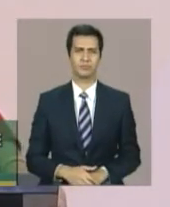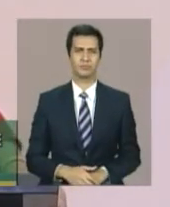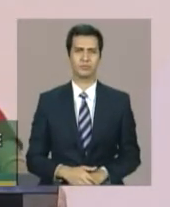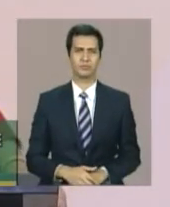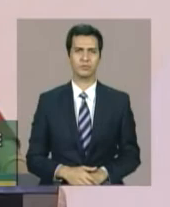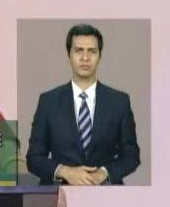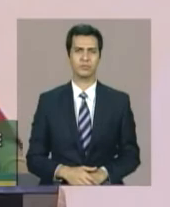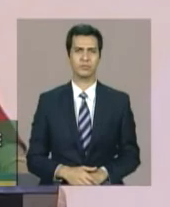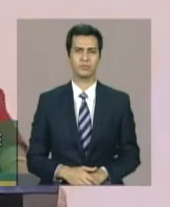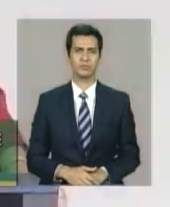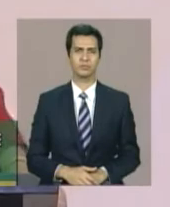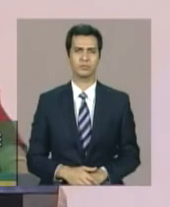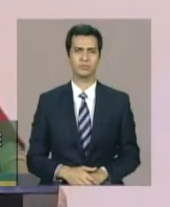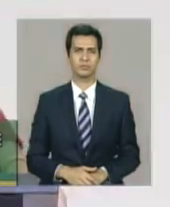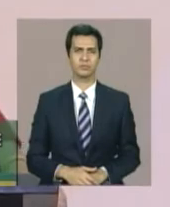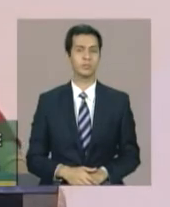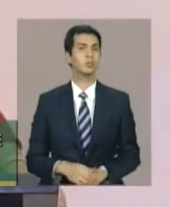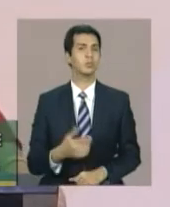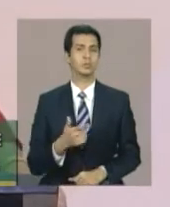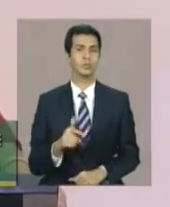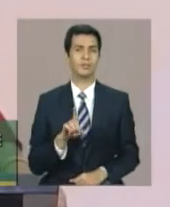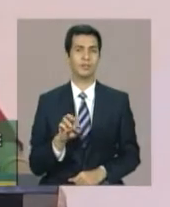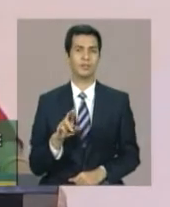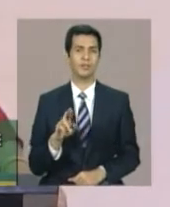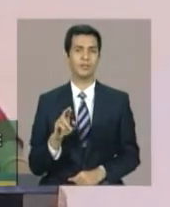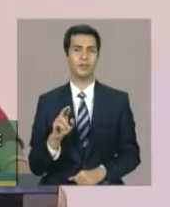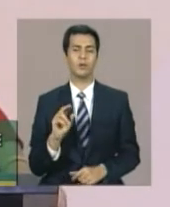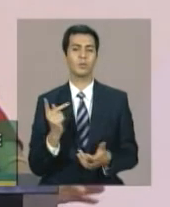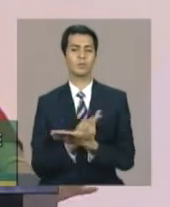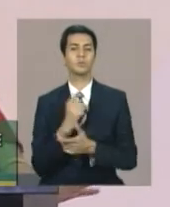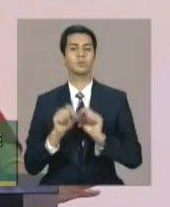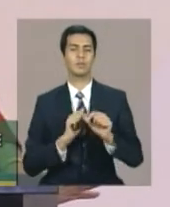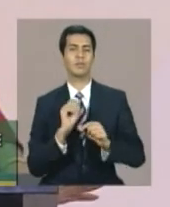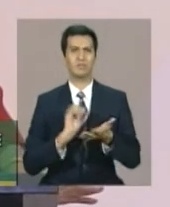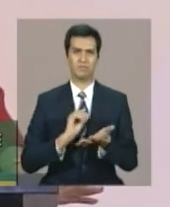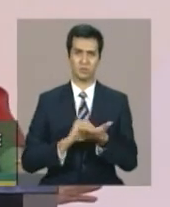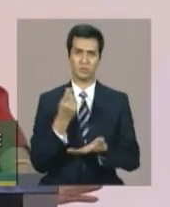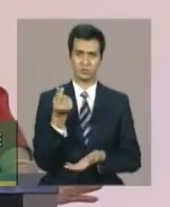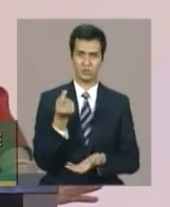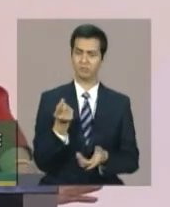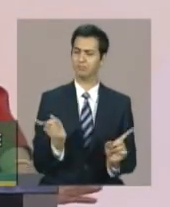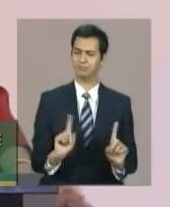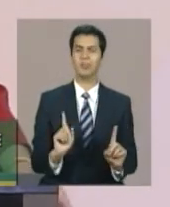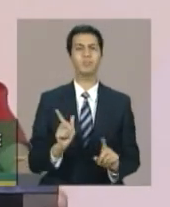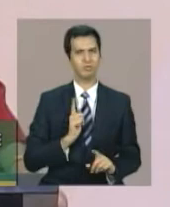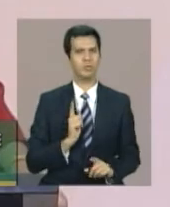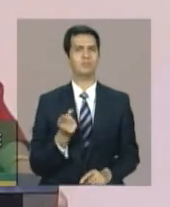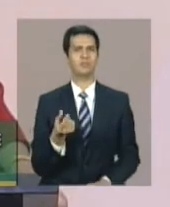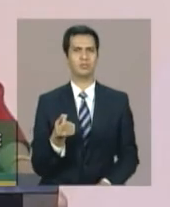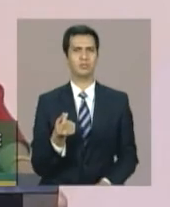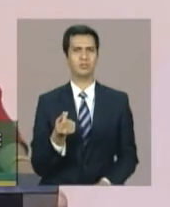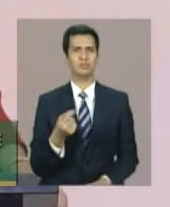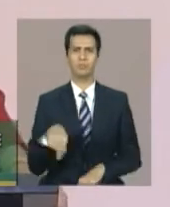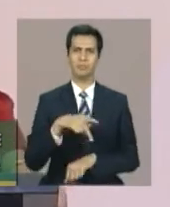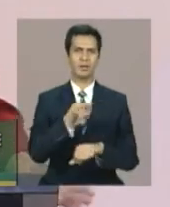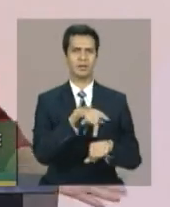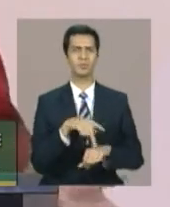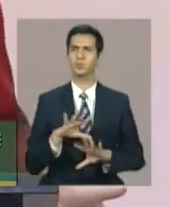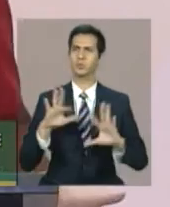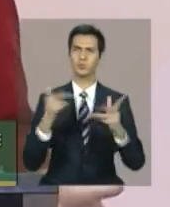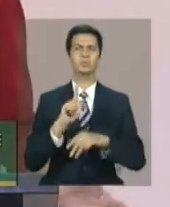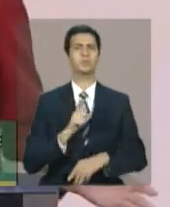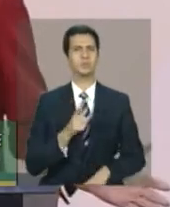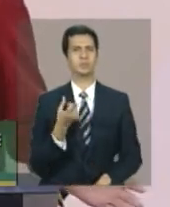eu acredito, é que não deriva de jeito nenhum de falta de dinheiro. Todos eles têm dinheiro, mas deriva